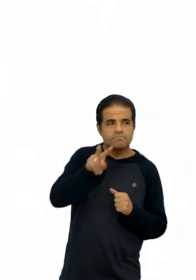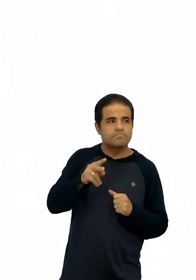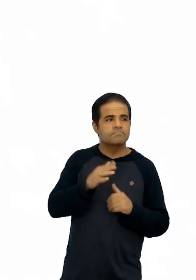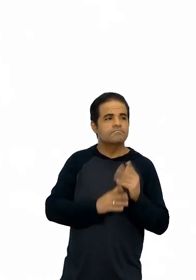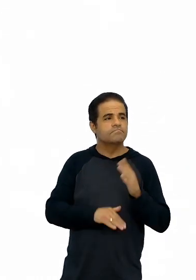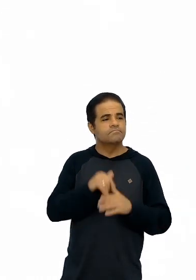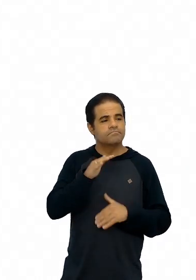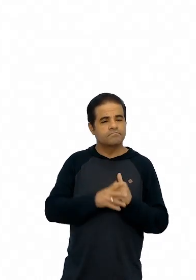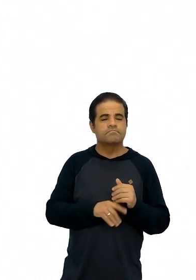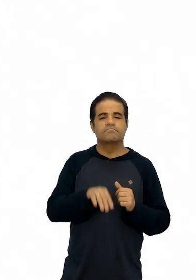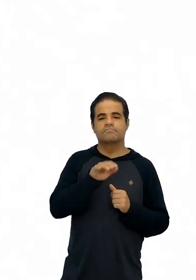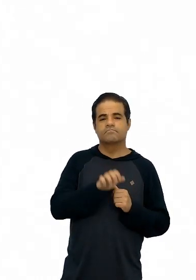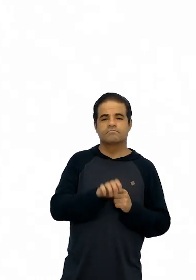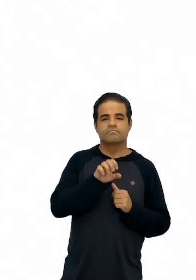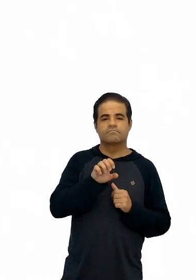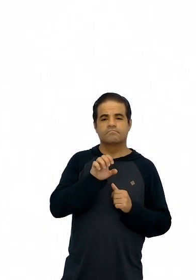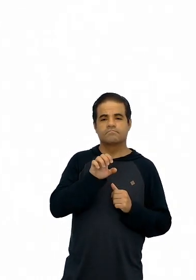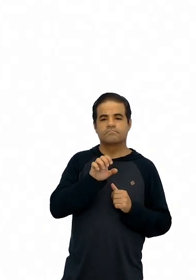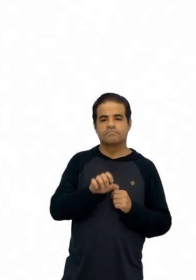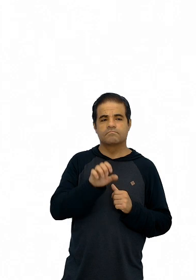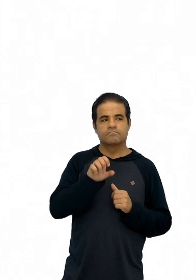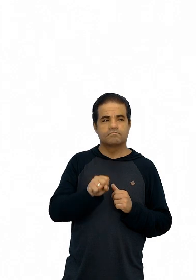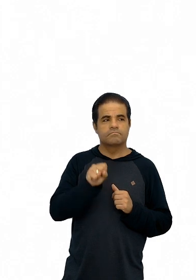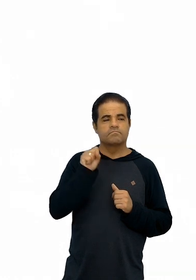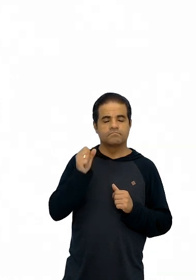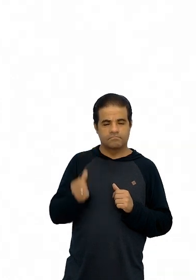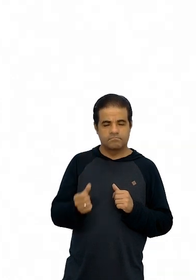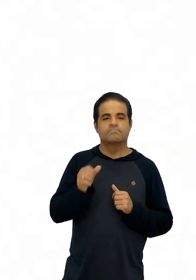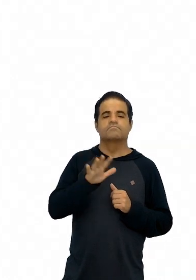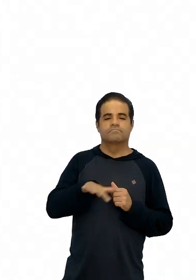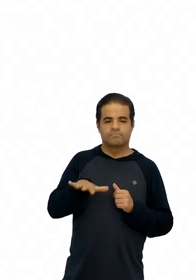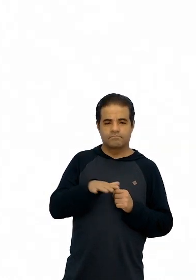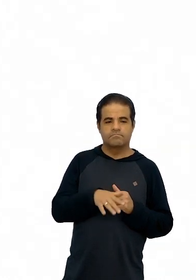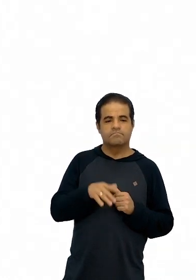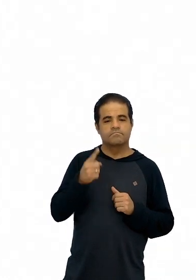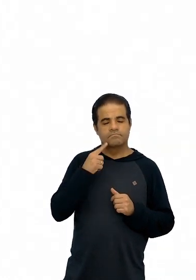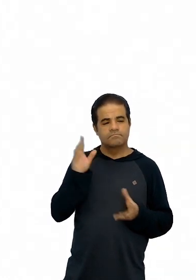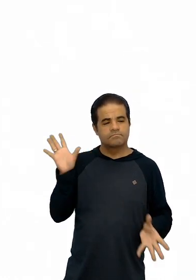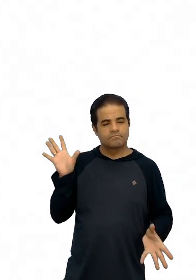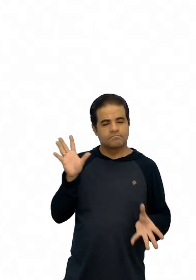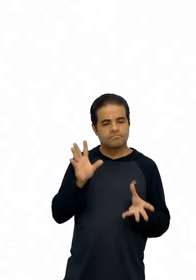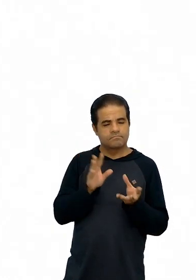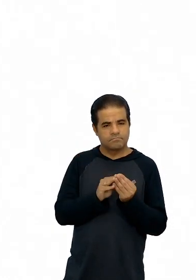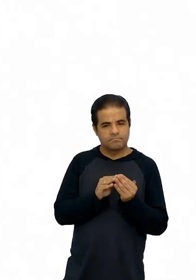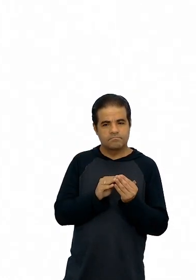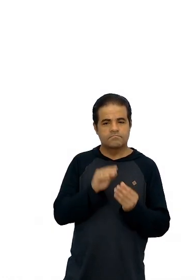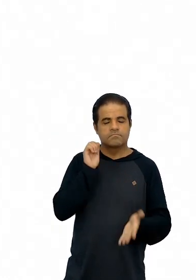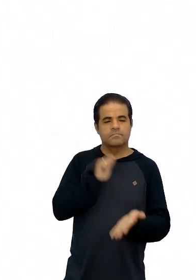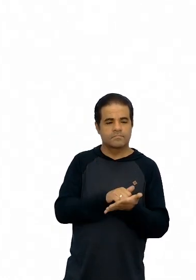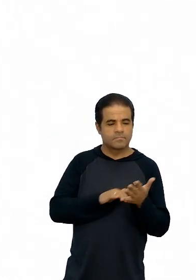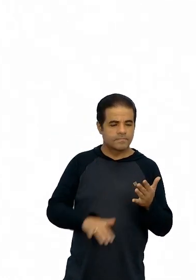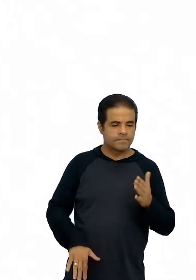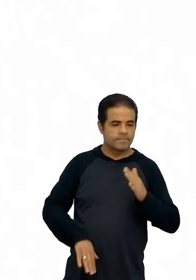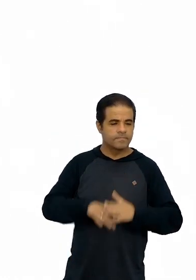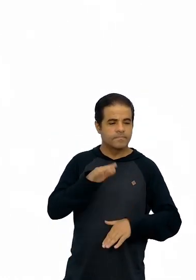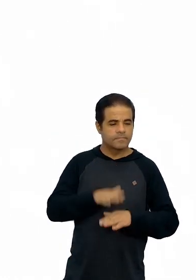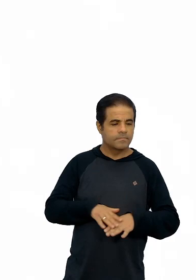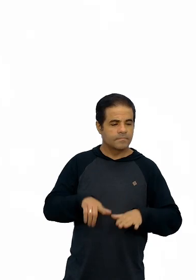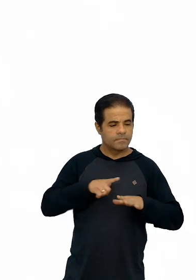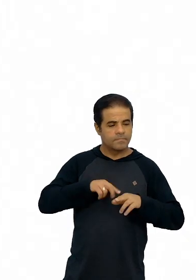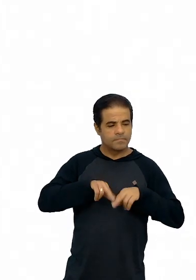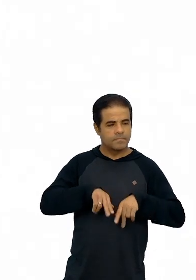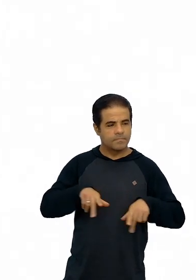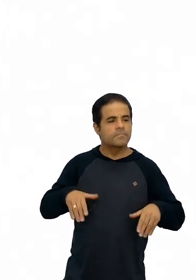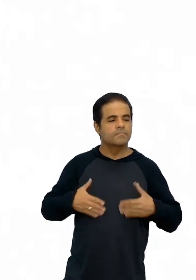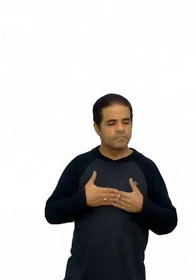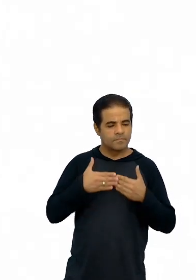habilidade da SA6, né, olhar os objetivos, fazer uma breve reflexão dessas atividades, né, que ali tem muitas